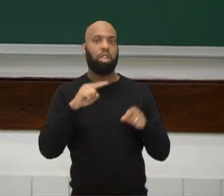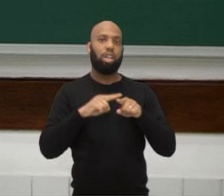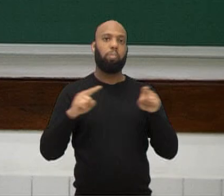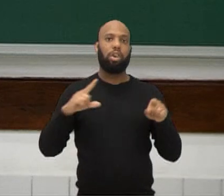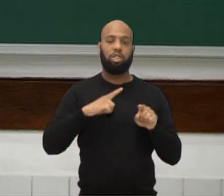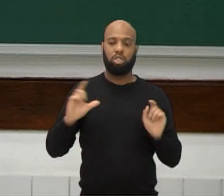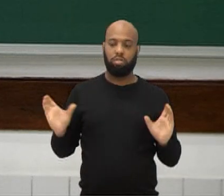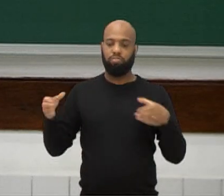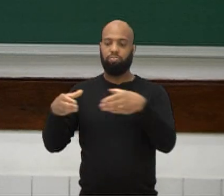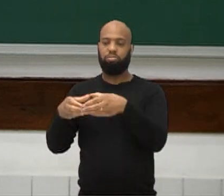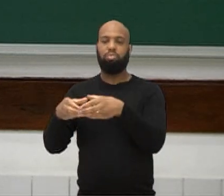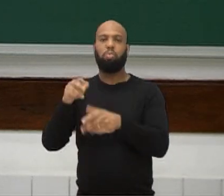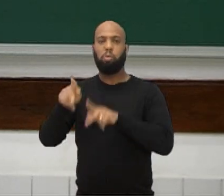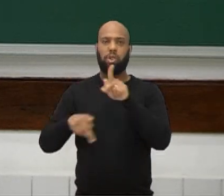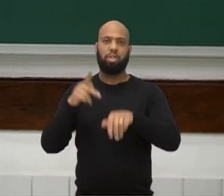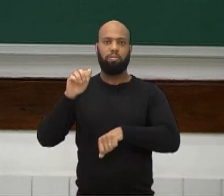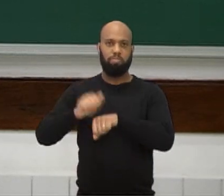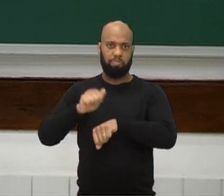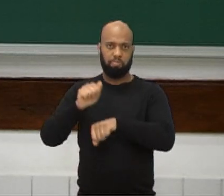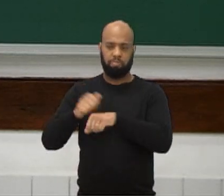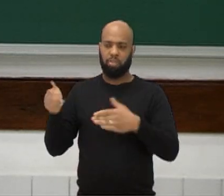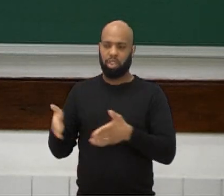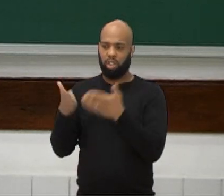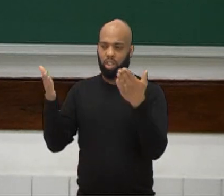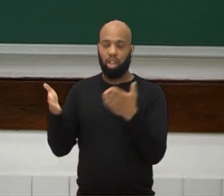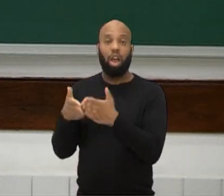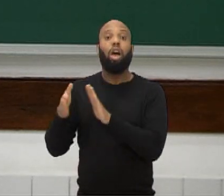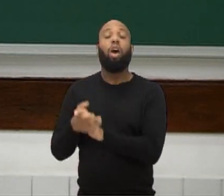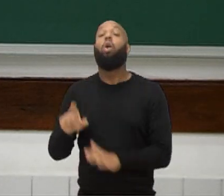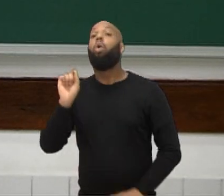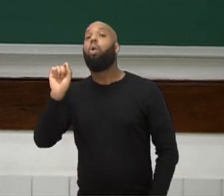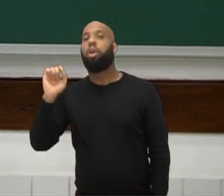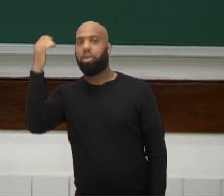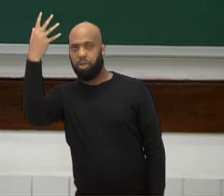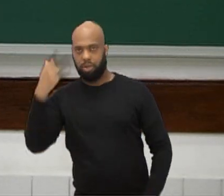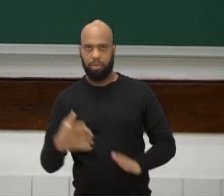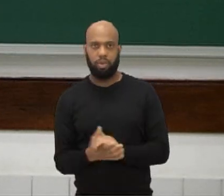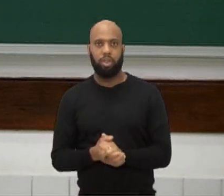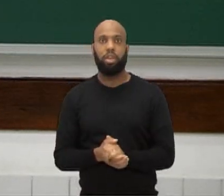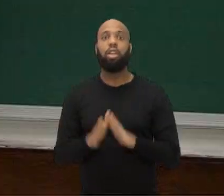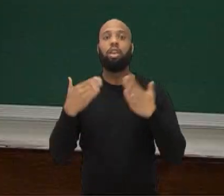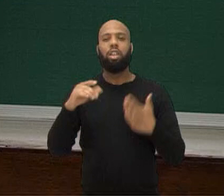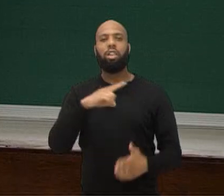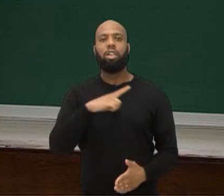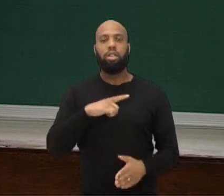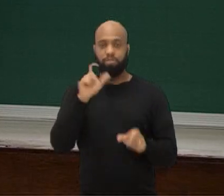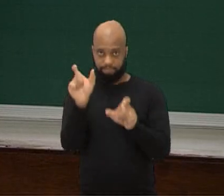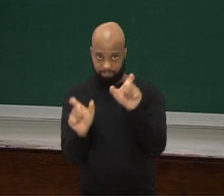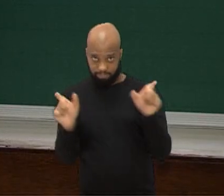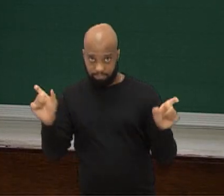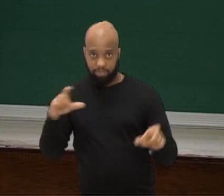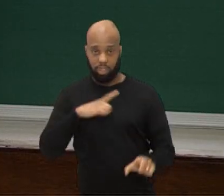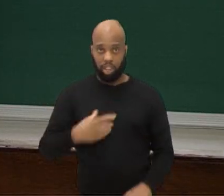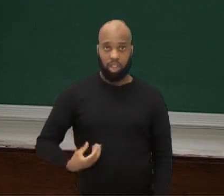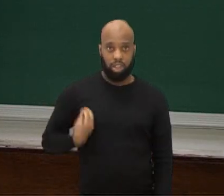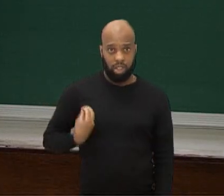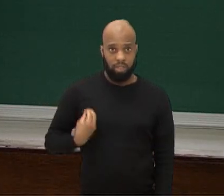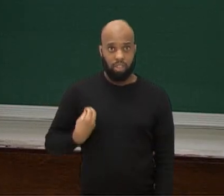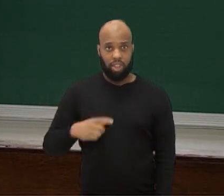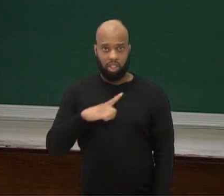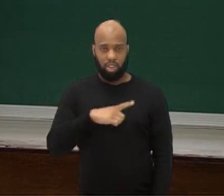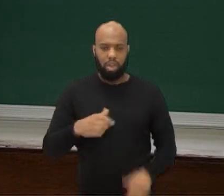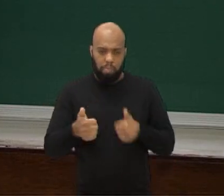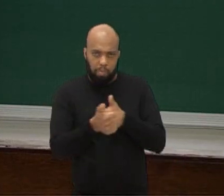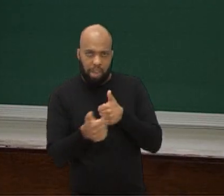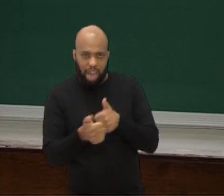a população de Minas Gerais era muito pobre. E o que vai acontecer? As pessoas que moravam